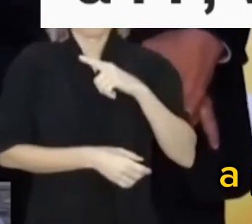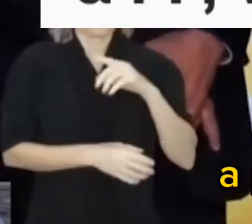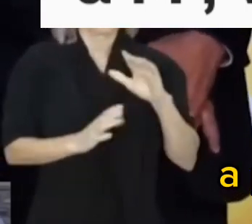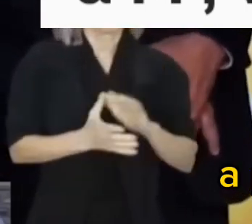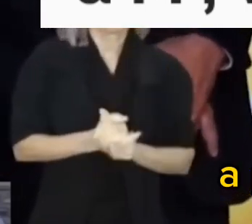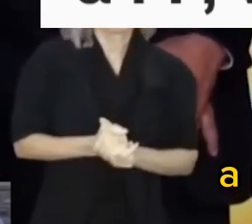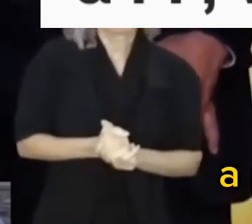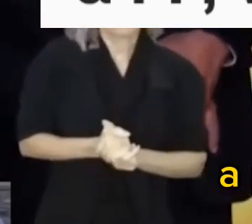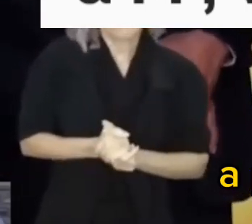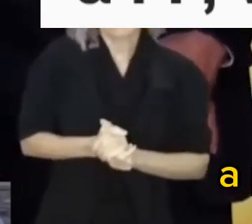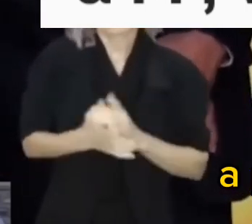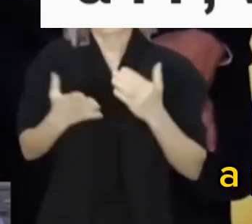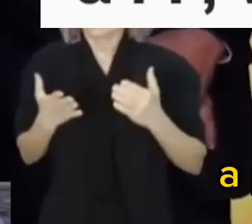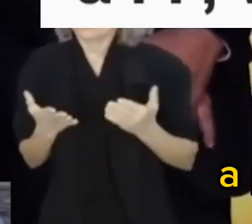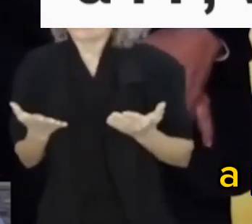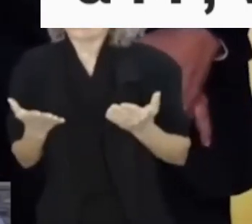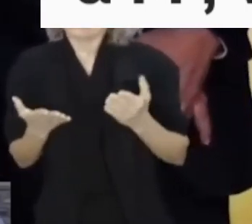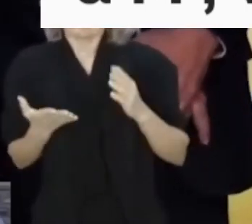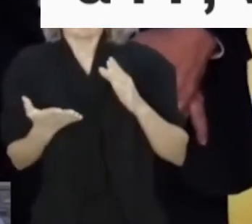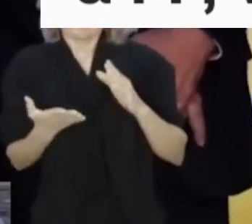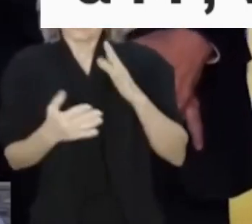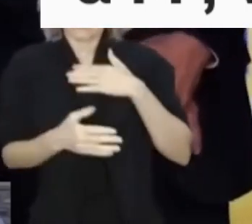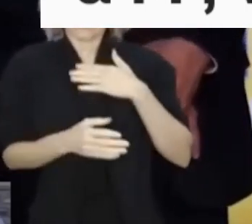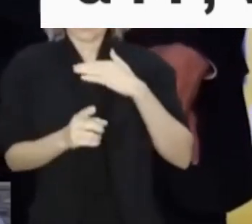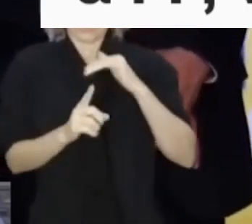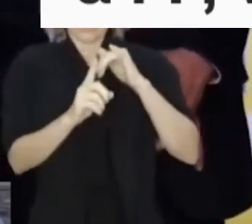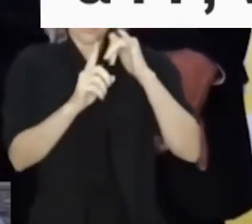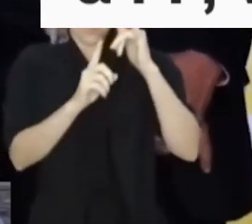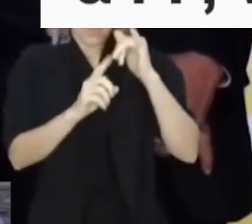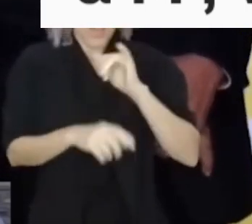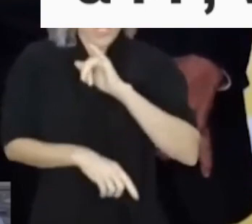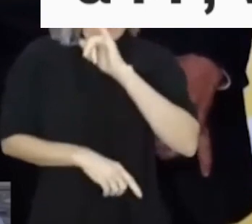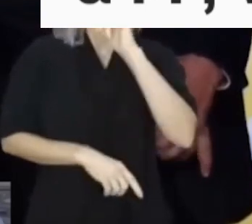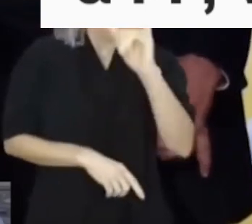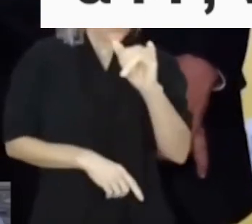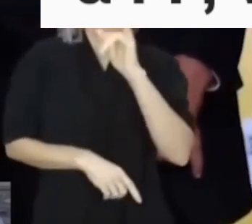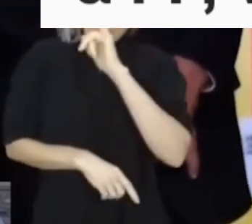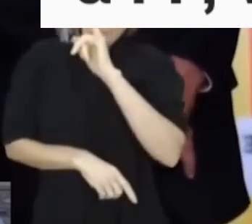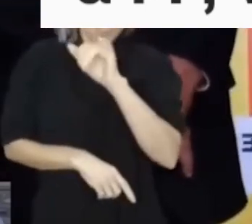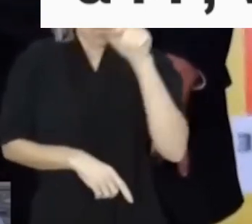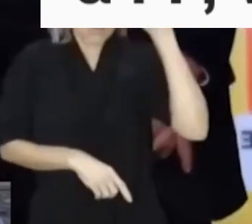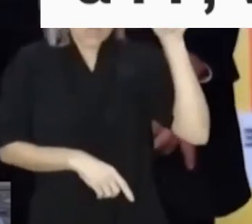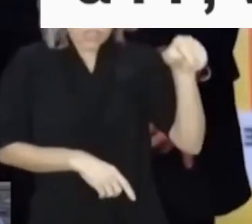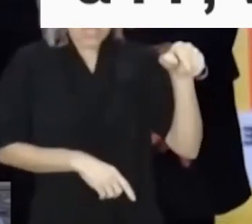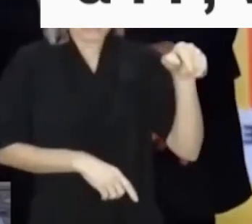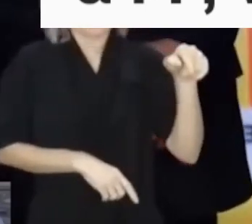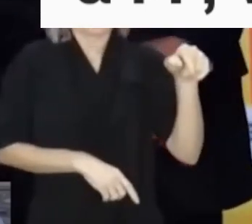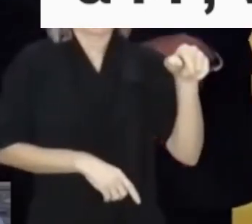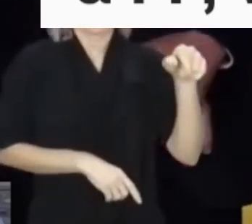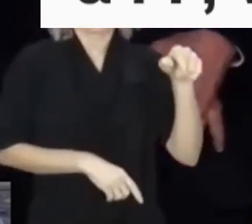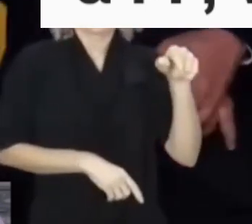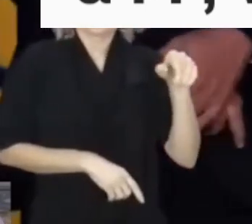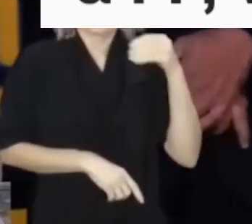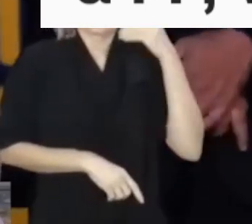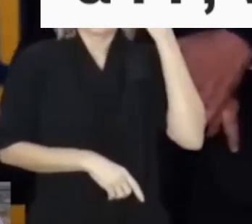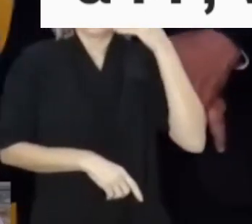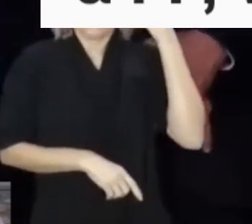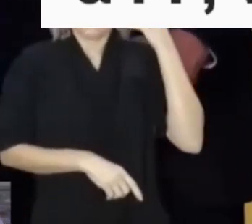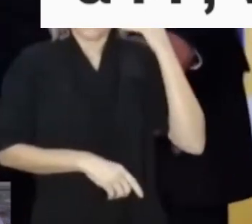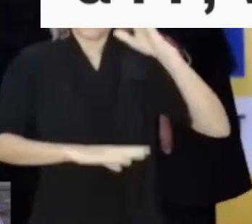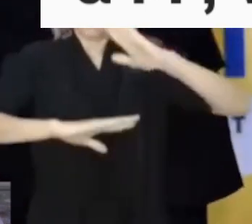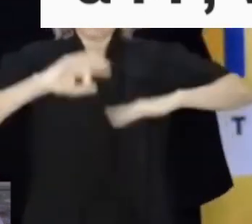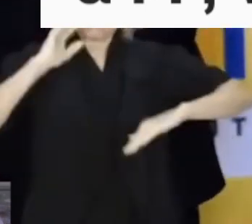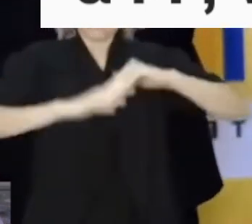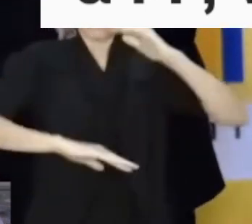de 2018 sobre armas curtas, pistolas 9mm, .40 e .45, voltam a ser de uso restrito.